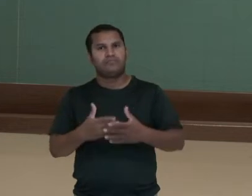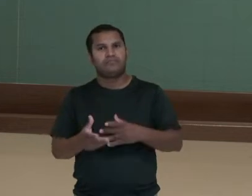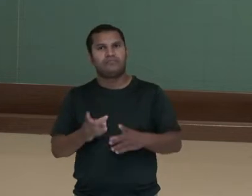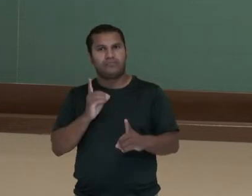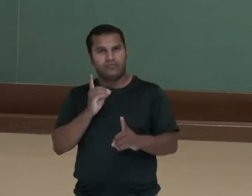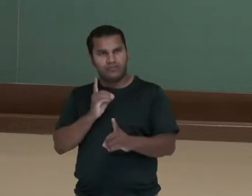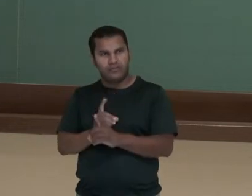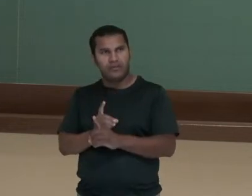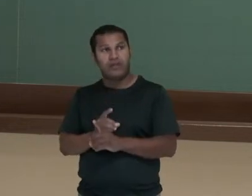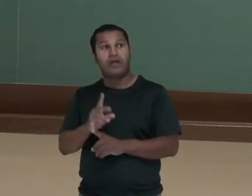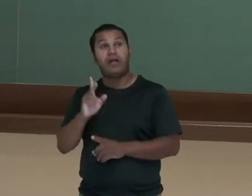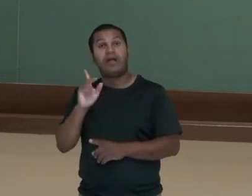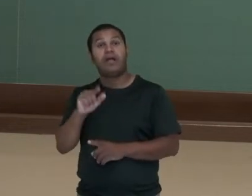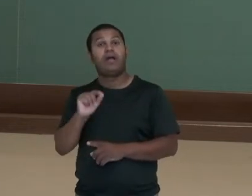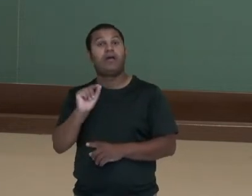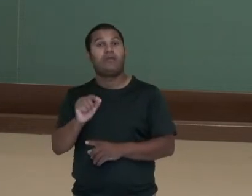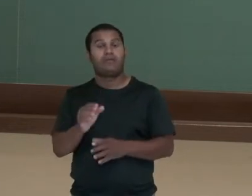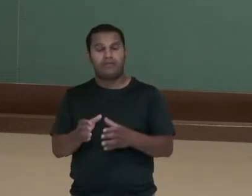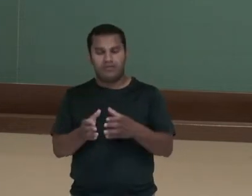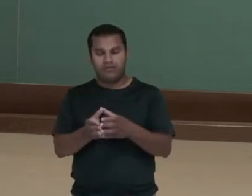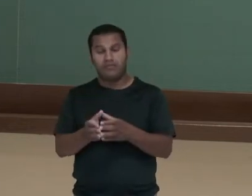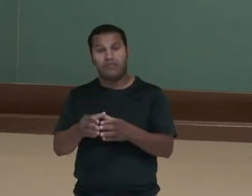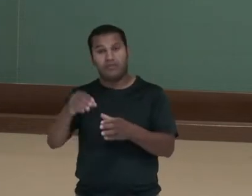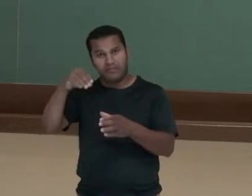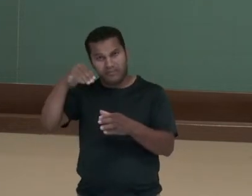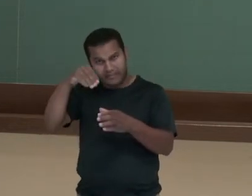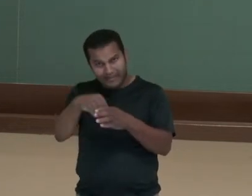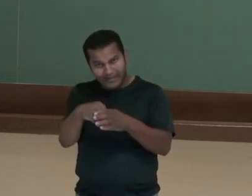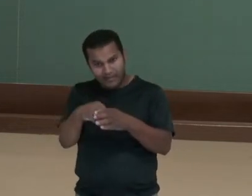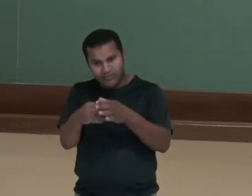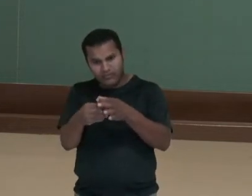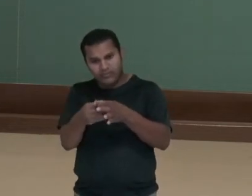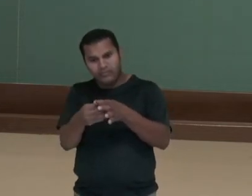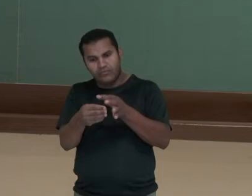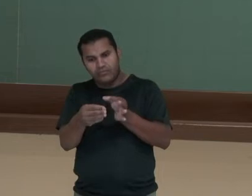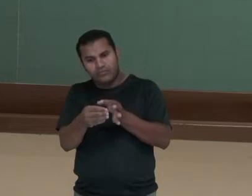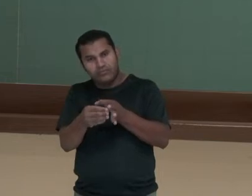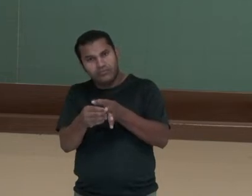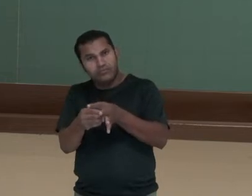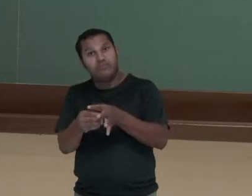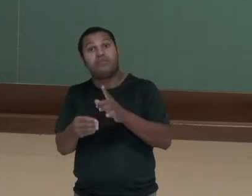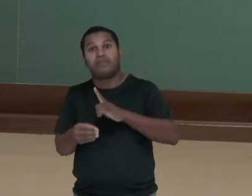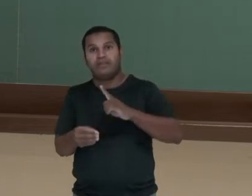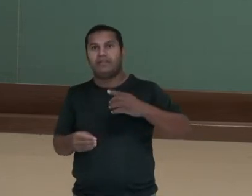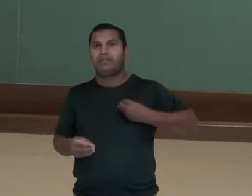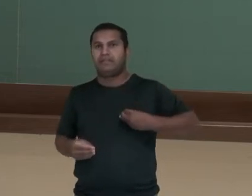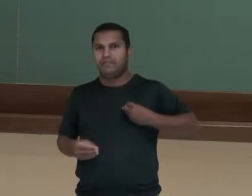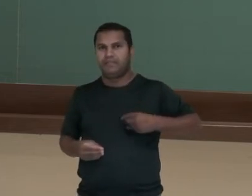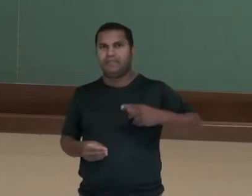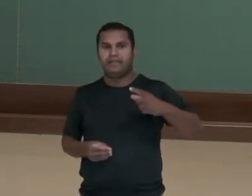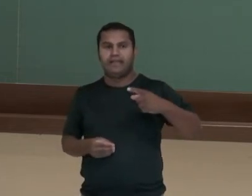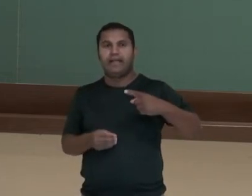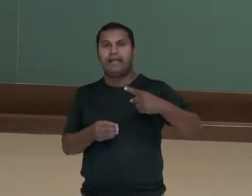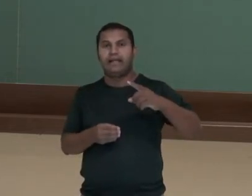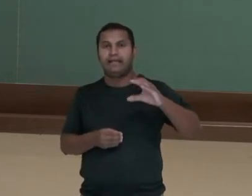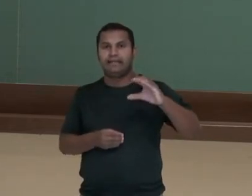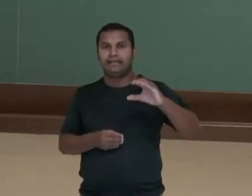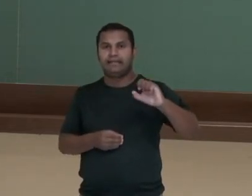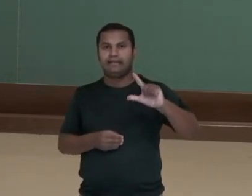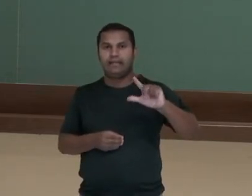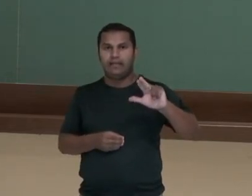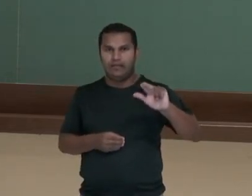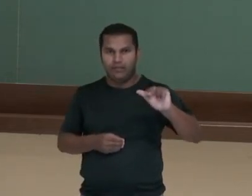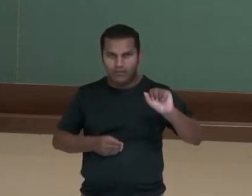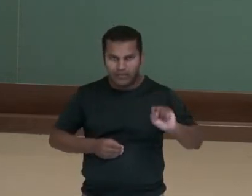Essa bolsinha é específica para guardar o material genético. Então, existe a célula, existem as organelas